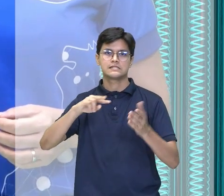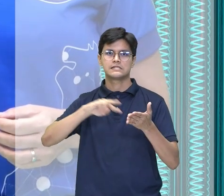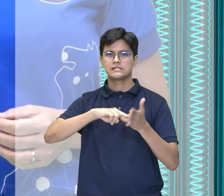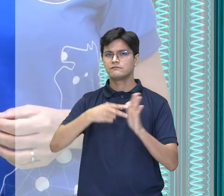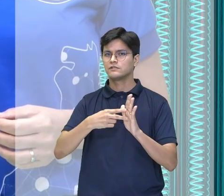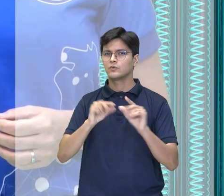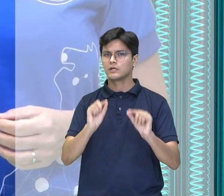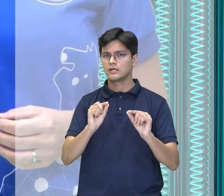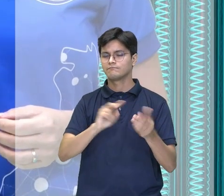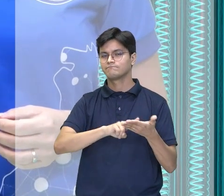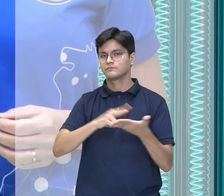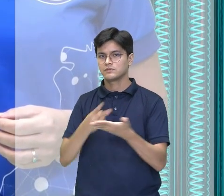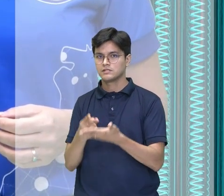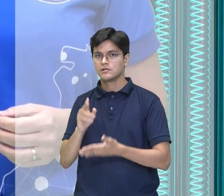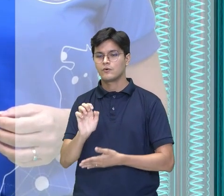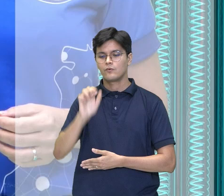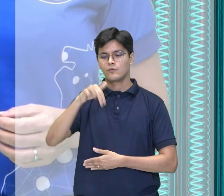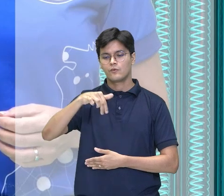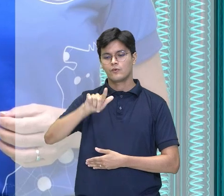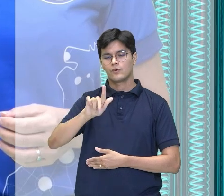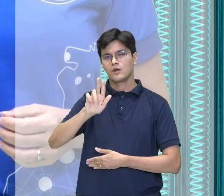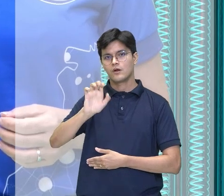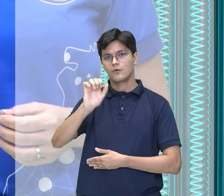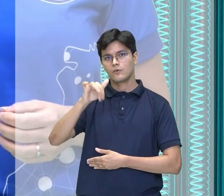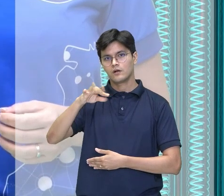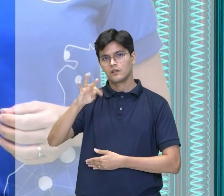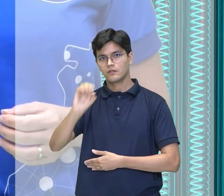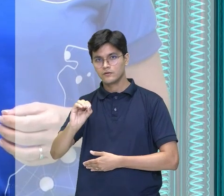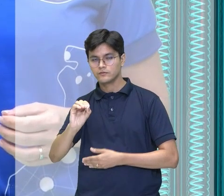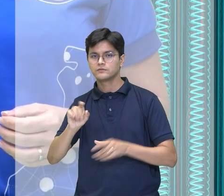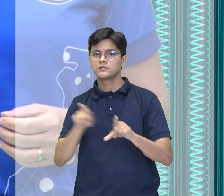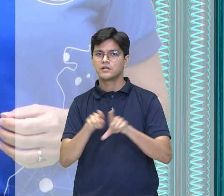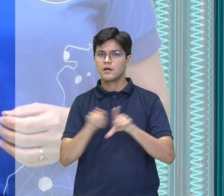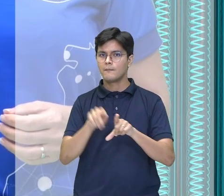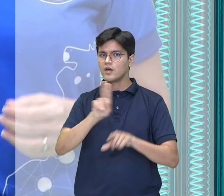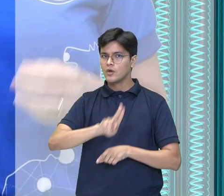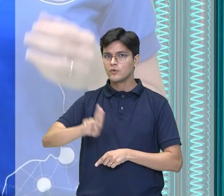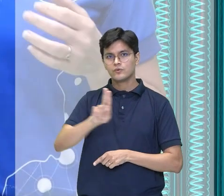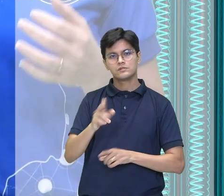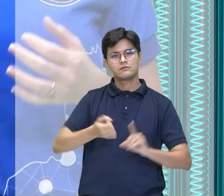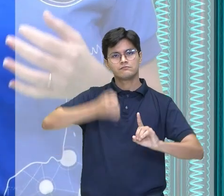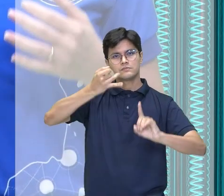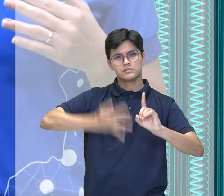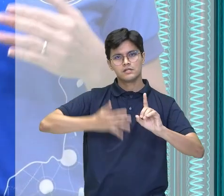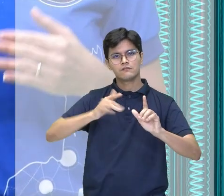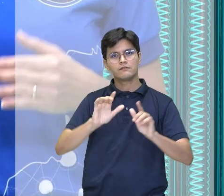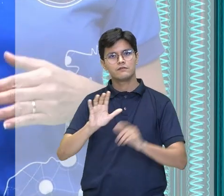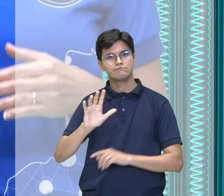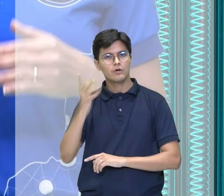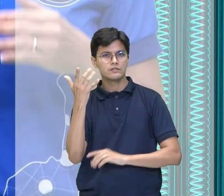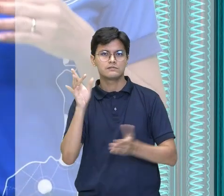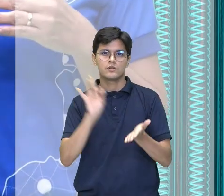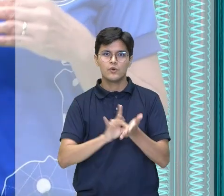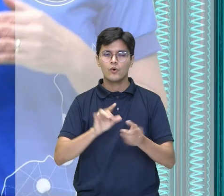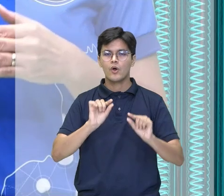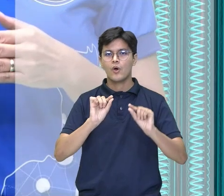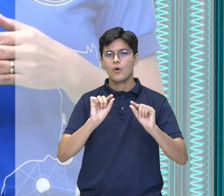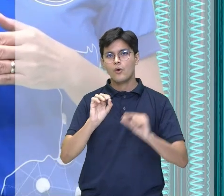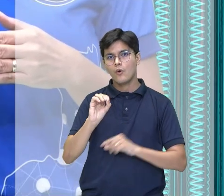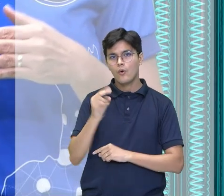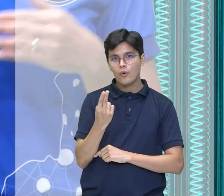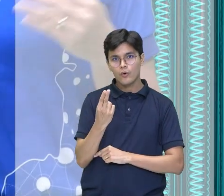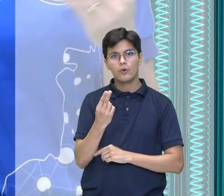Nós utilizamos também para fazer a descrição de um fato ou contar uma sequência